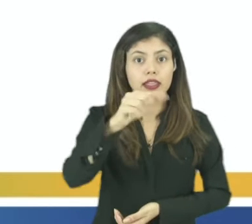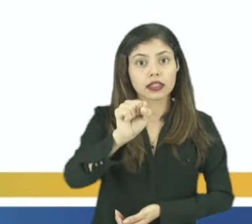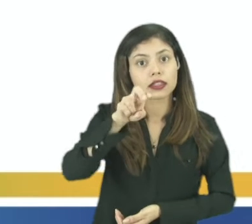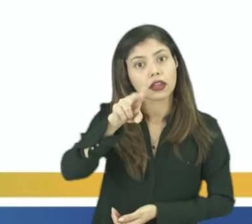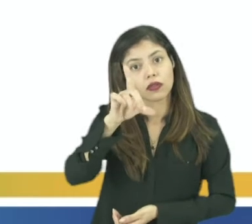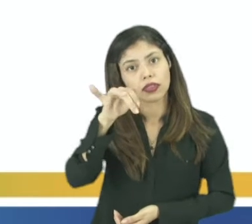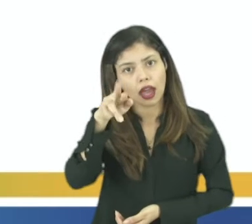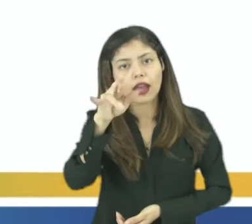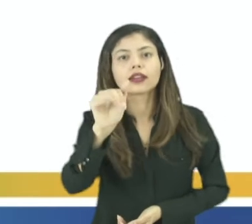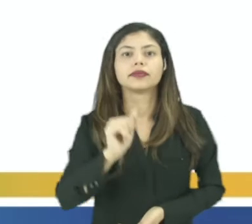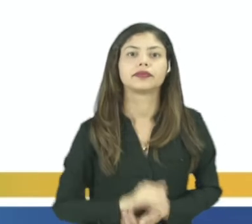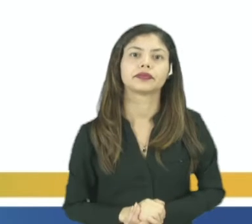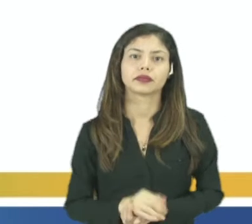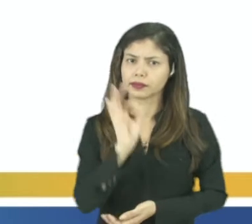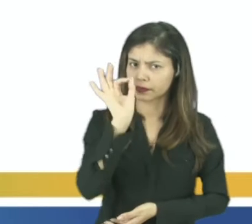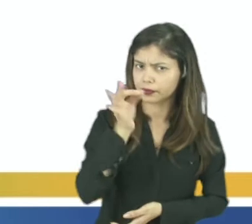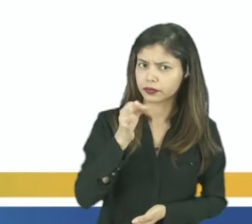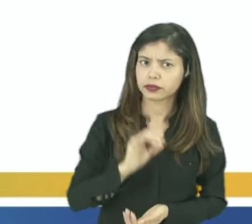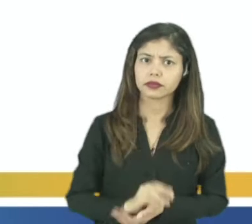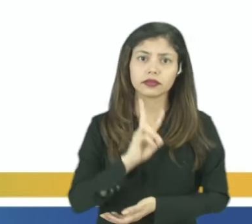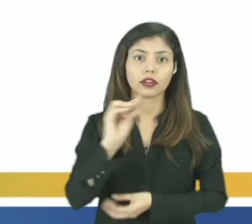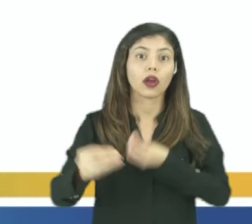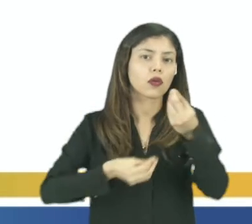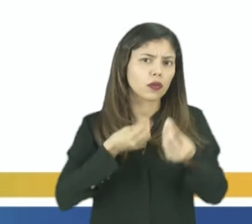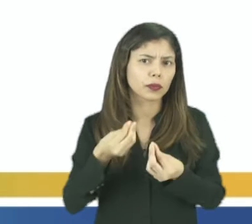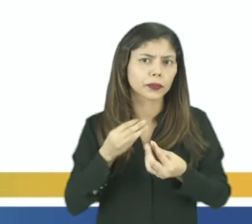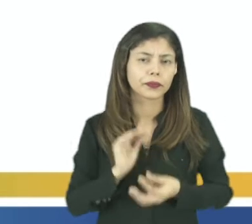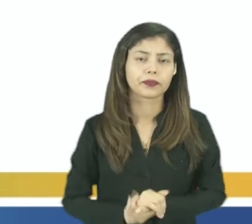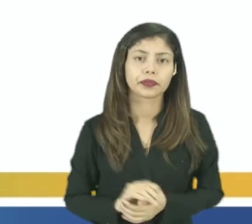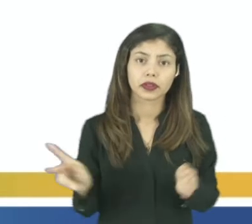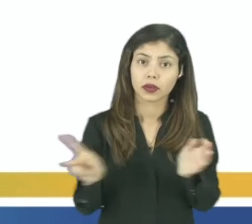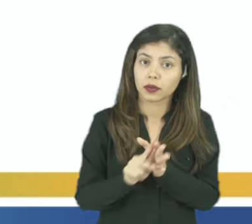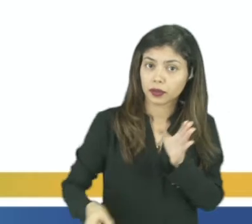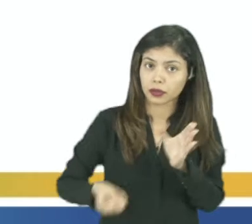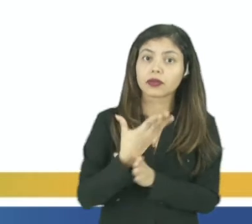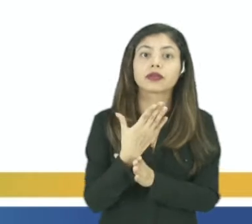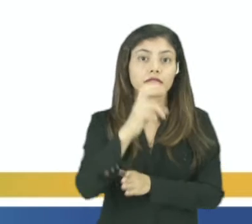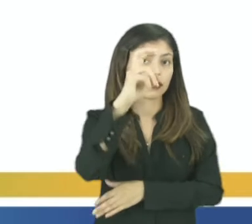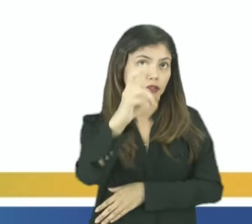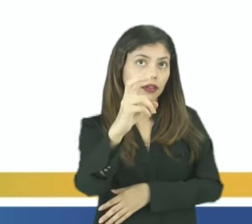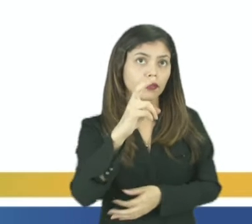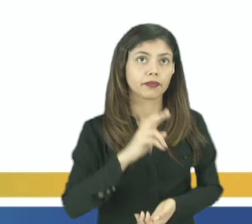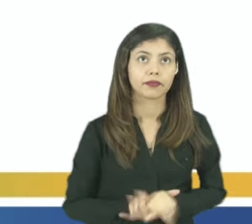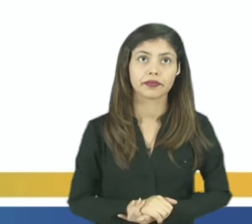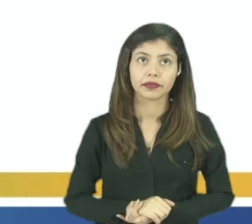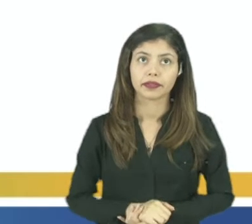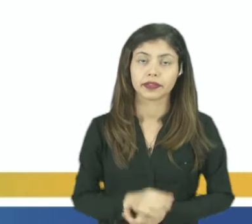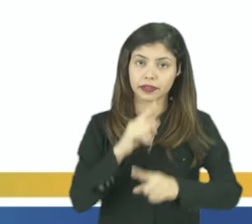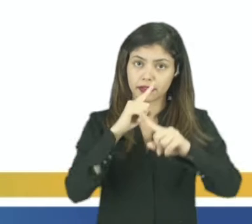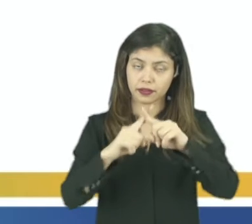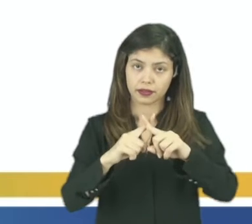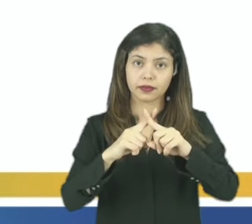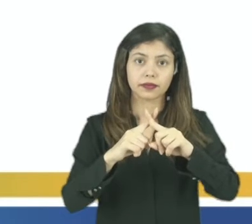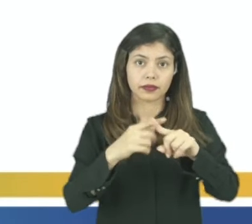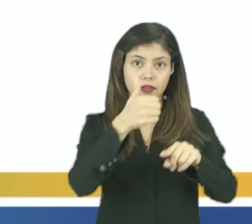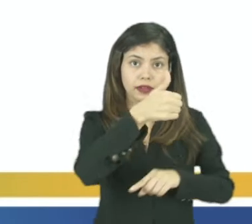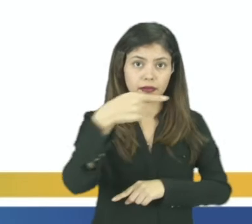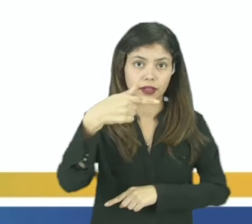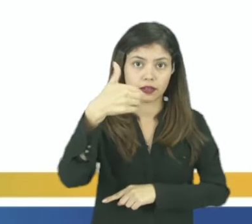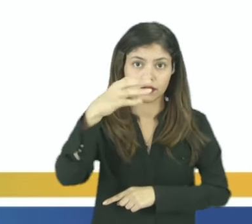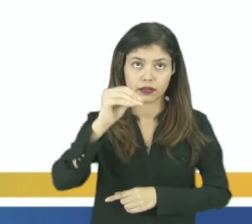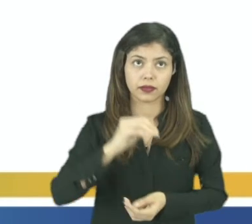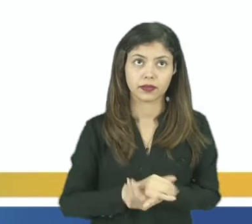secundária, certo? Então ficará da seguinte maneira, ó. O produto de 5 vezes menos